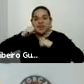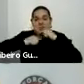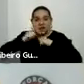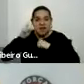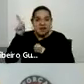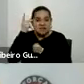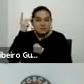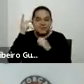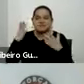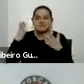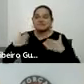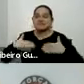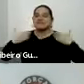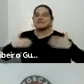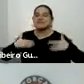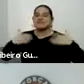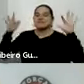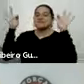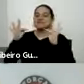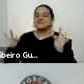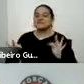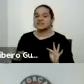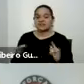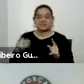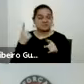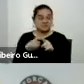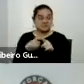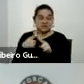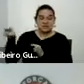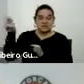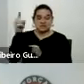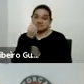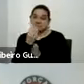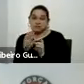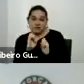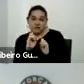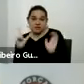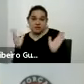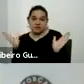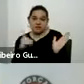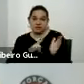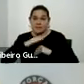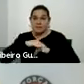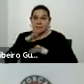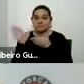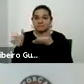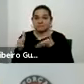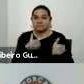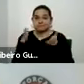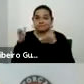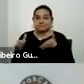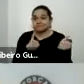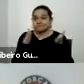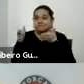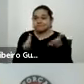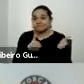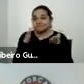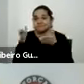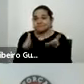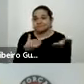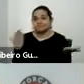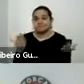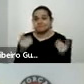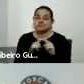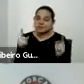brindaram. Porque para eles é muito bom, é maravilhoso, vai ter mais produção. Mas fiquem